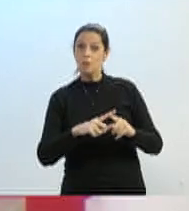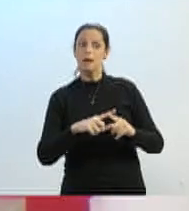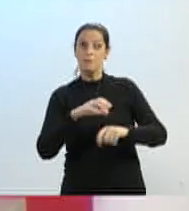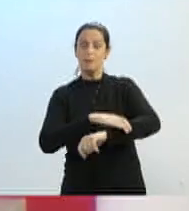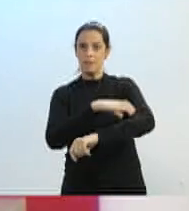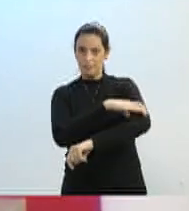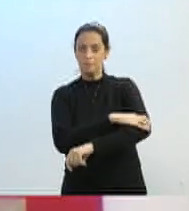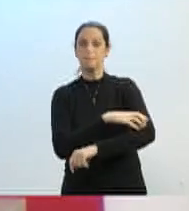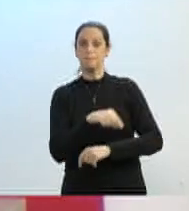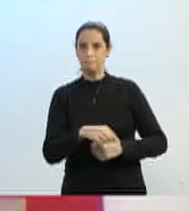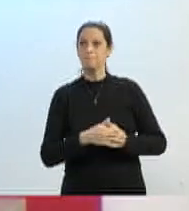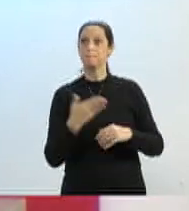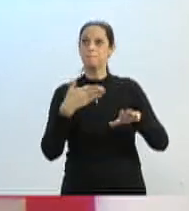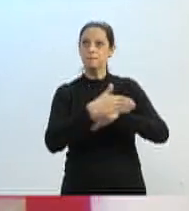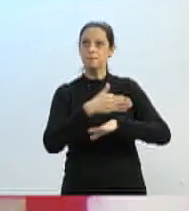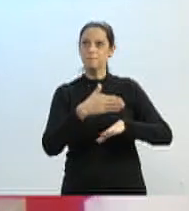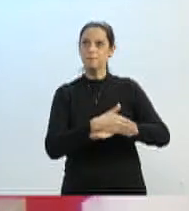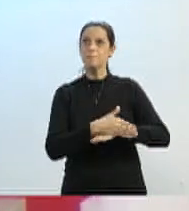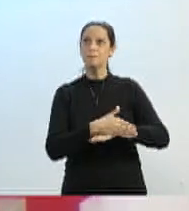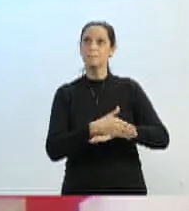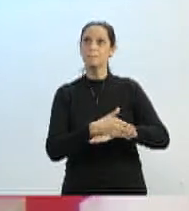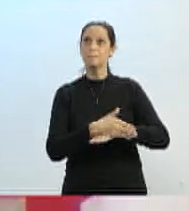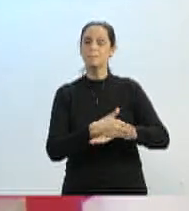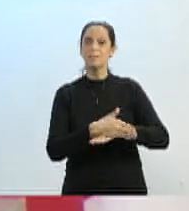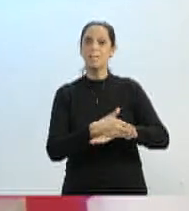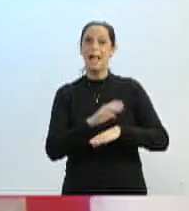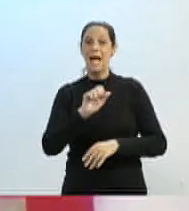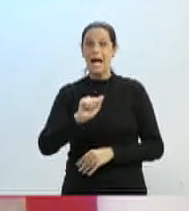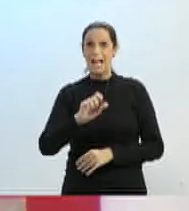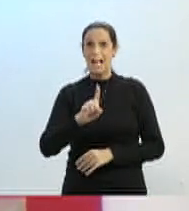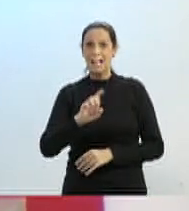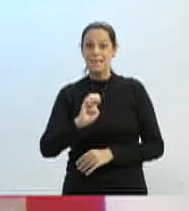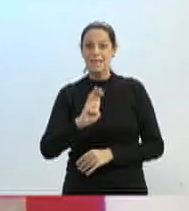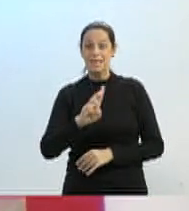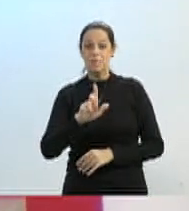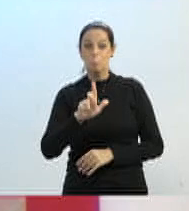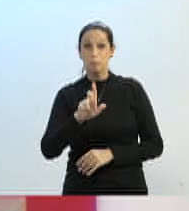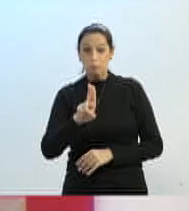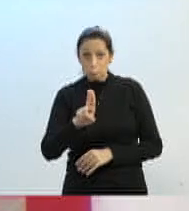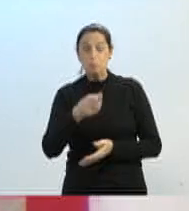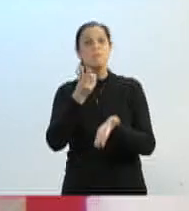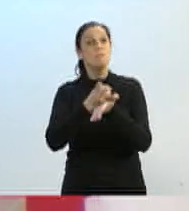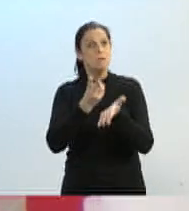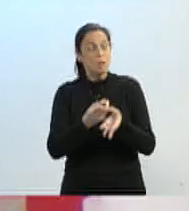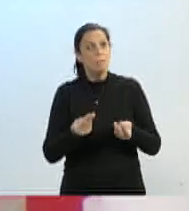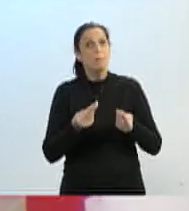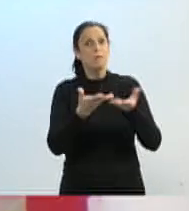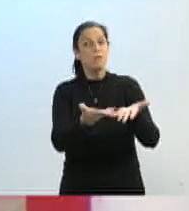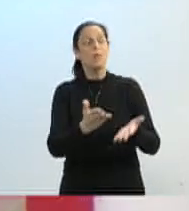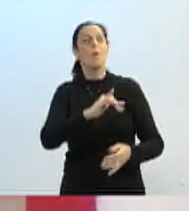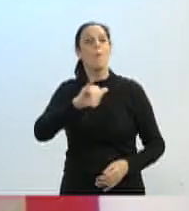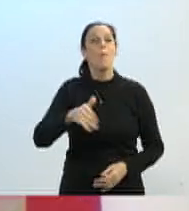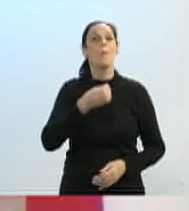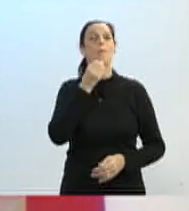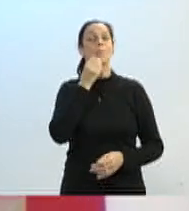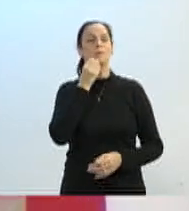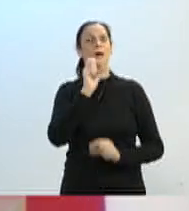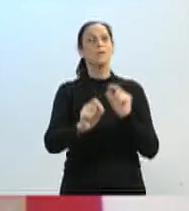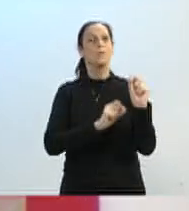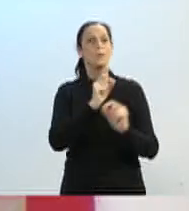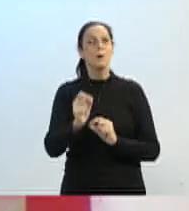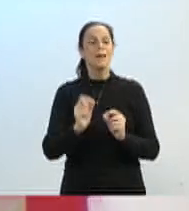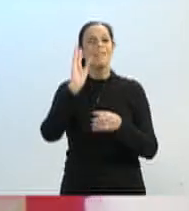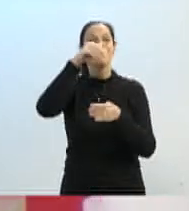orgulho. A The Blue sempre oportunizou a seus adeptos um convívio regular dentro